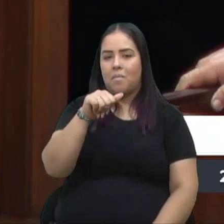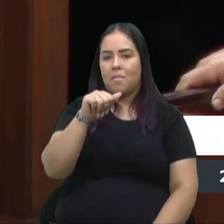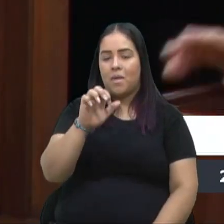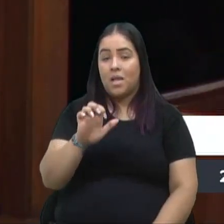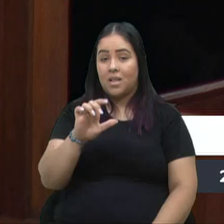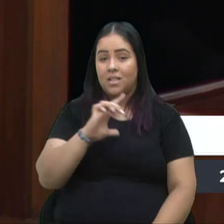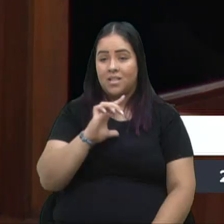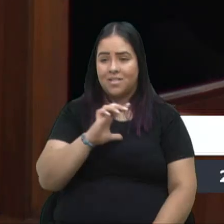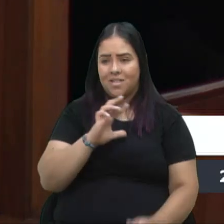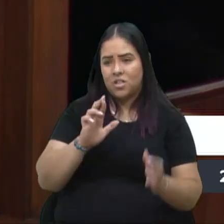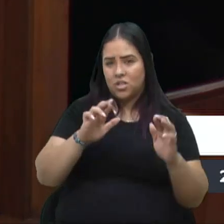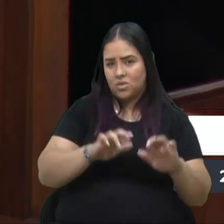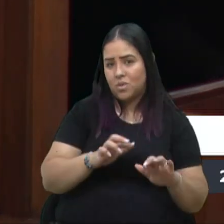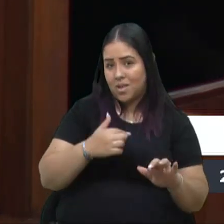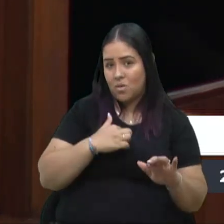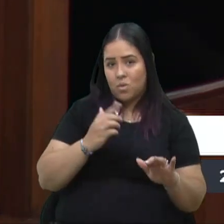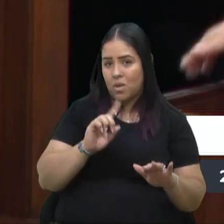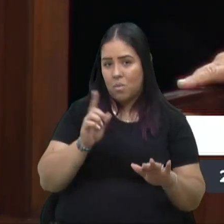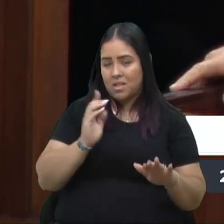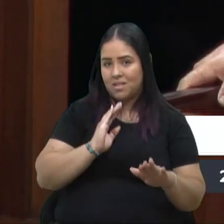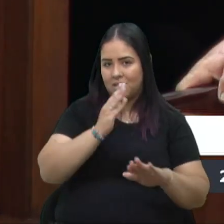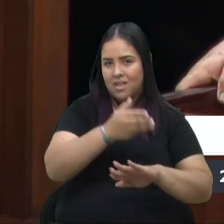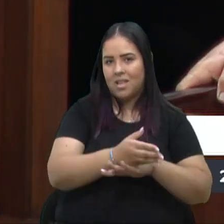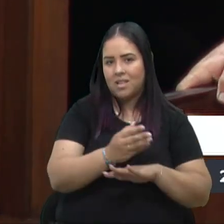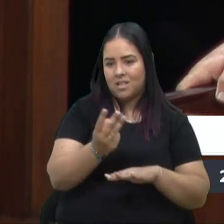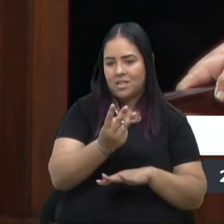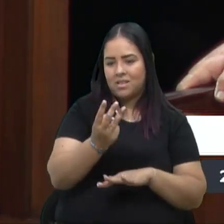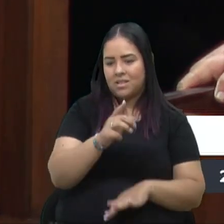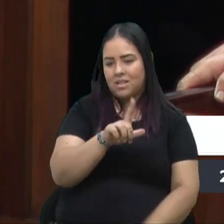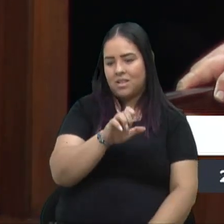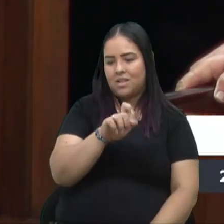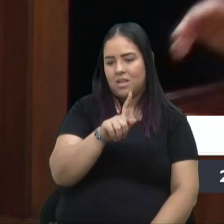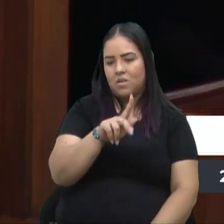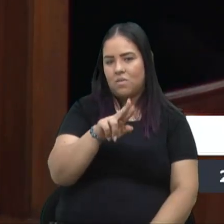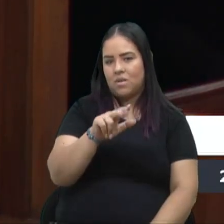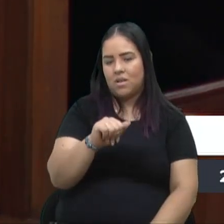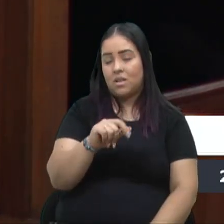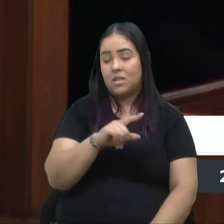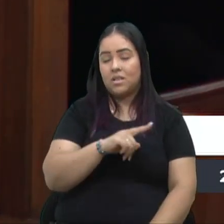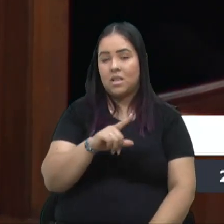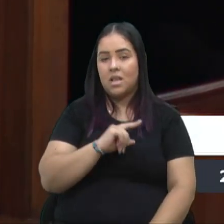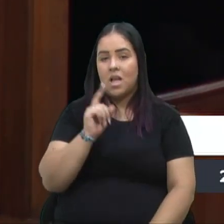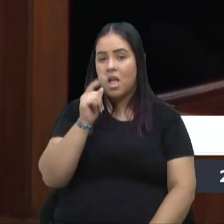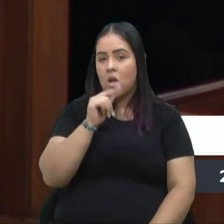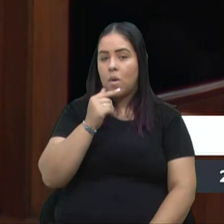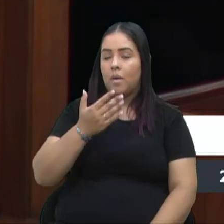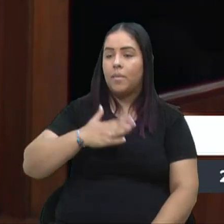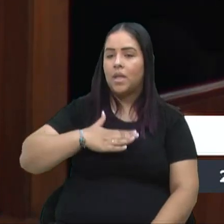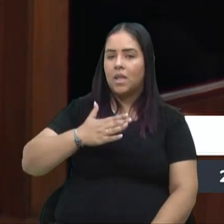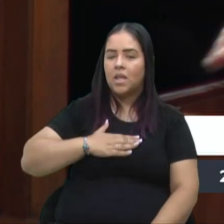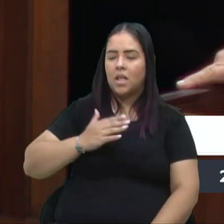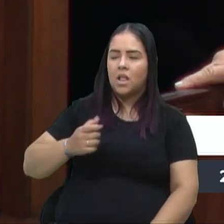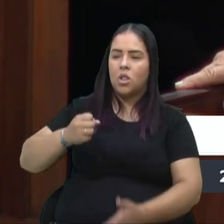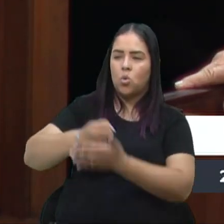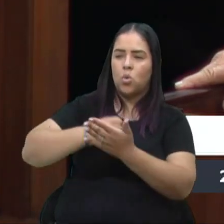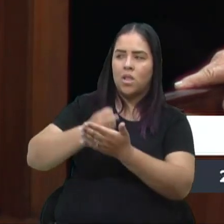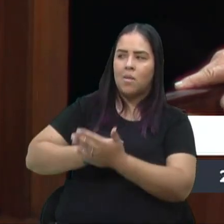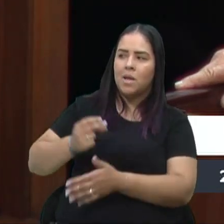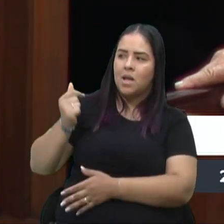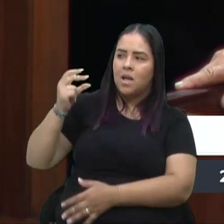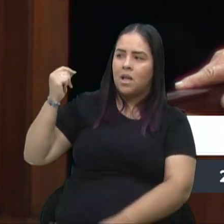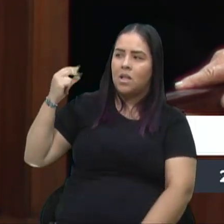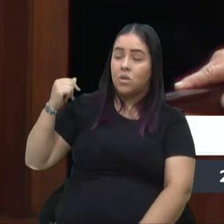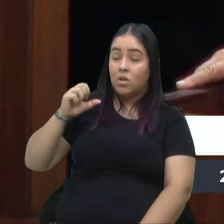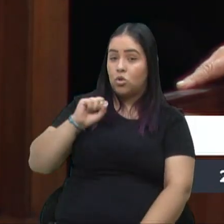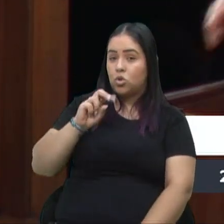que eu não entrei ainda ali da terceira Légua hoje a água do uma luta minha lá desde que eu era seu prefeito de